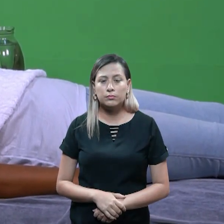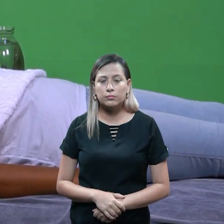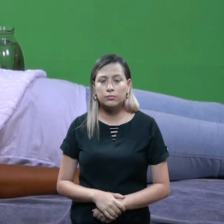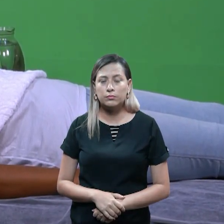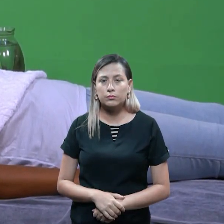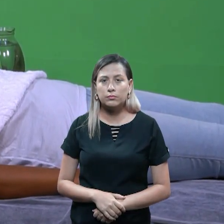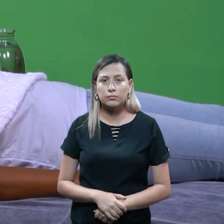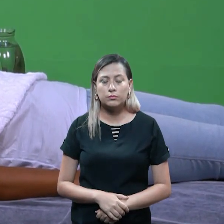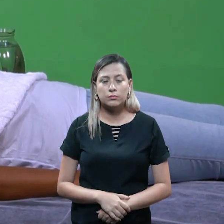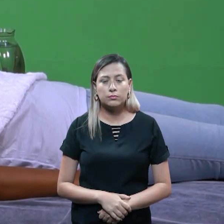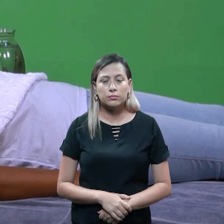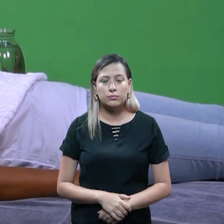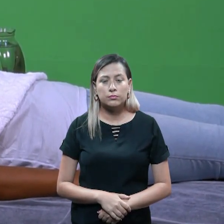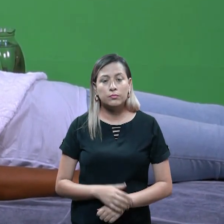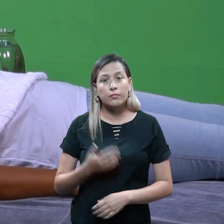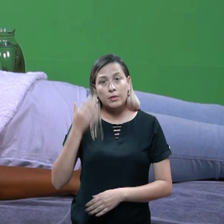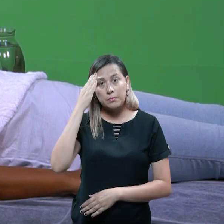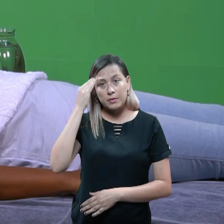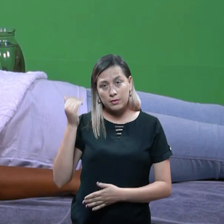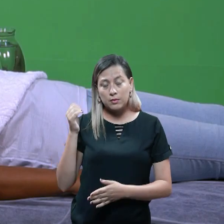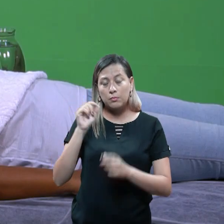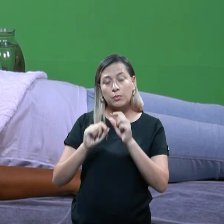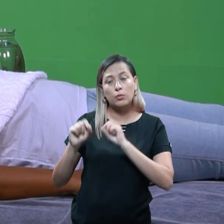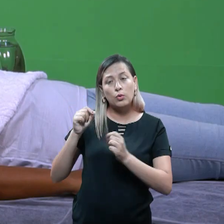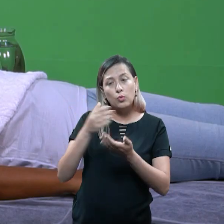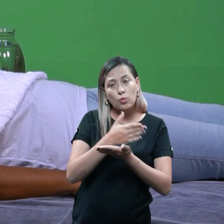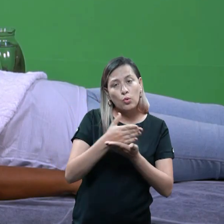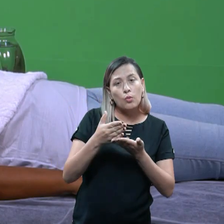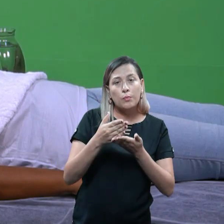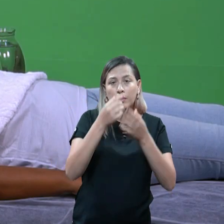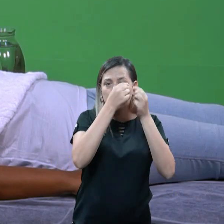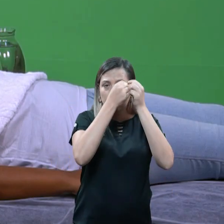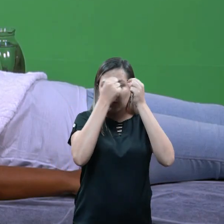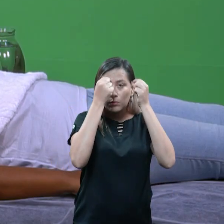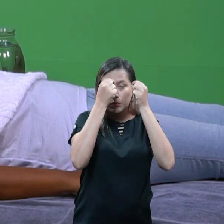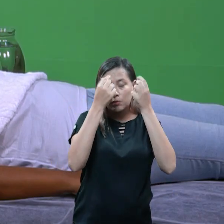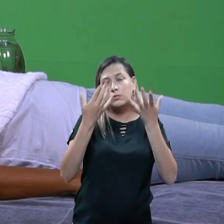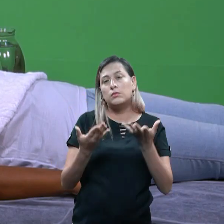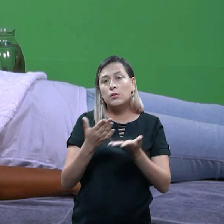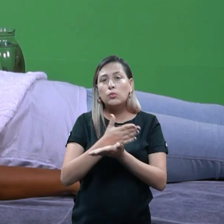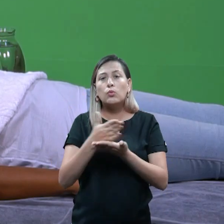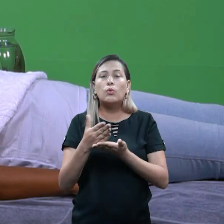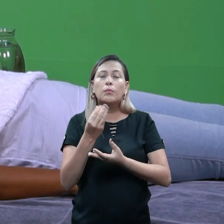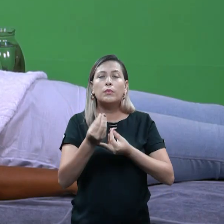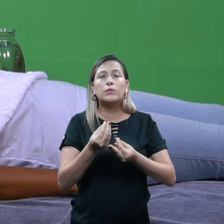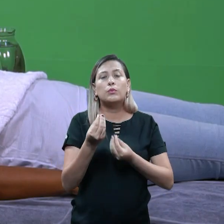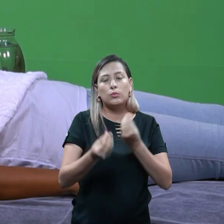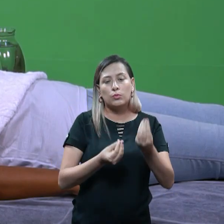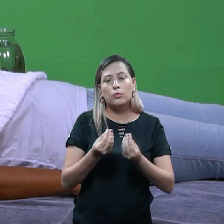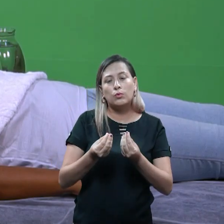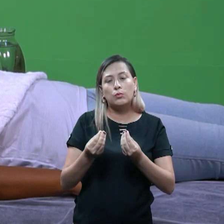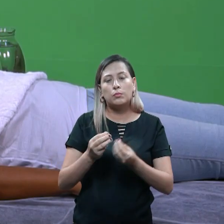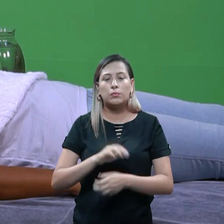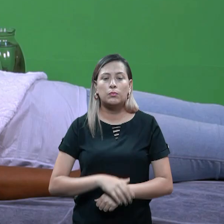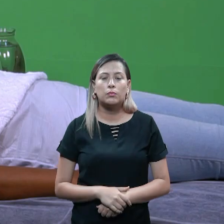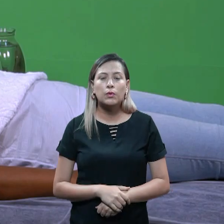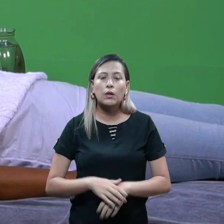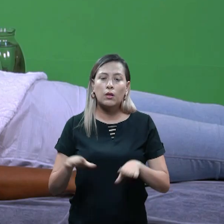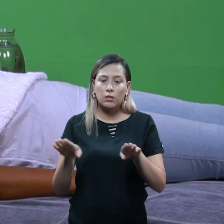Isso para ver o início da sobrancelha. E para ver o final da sobrancelha, a partir do arco do